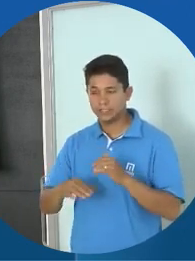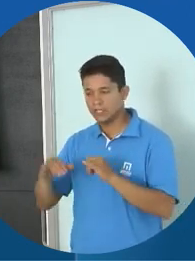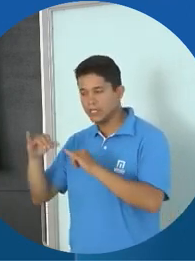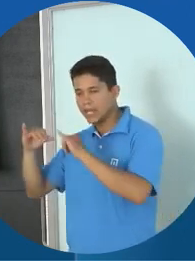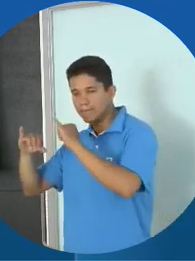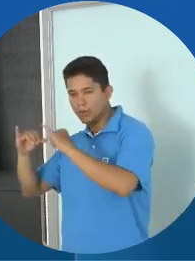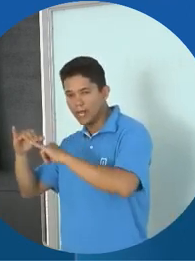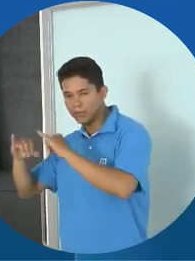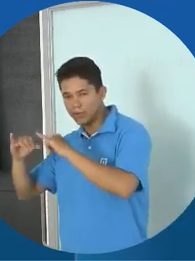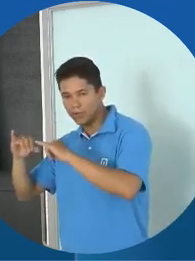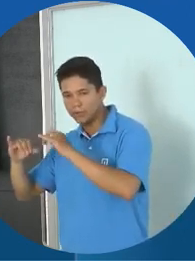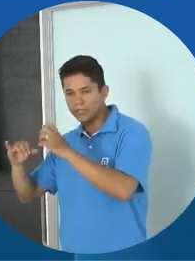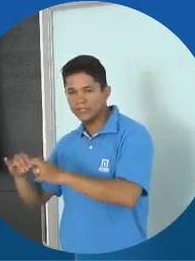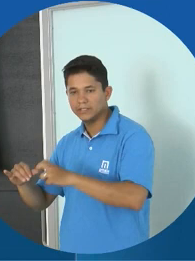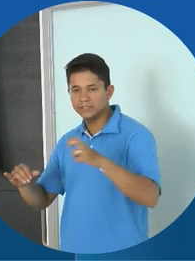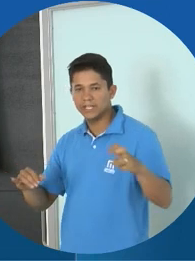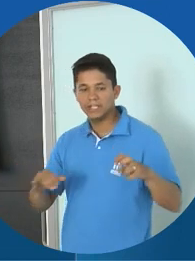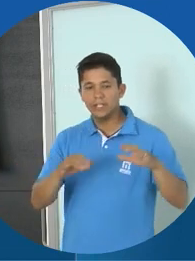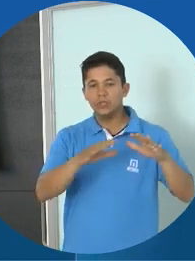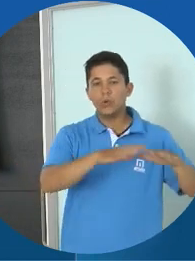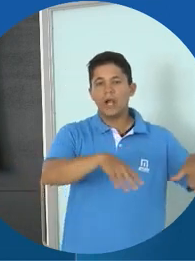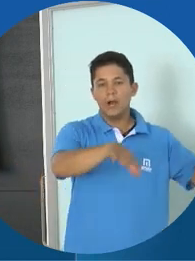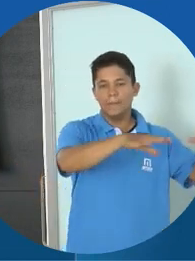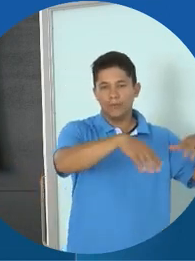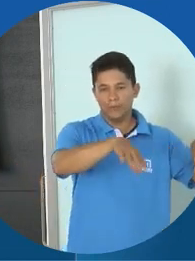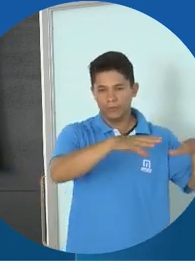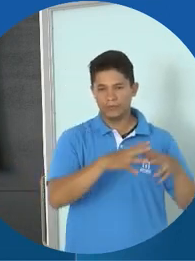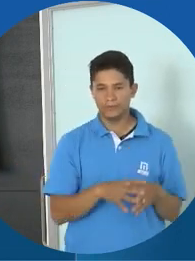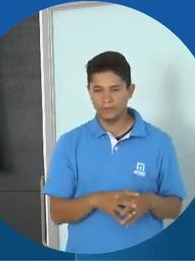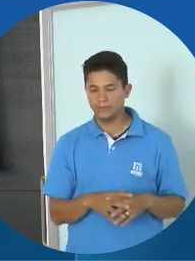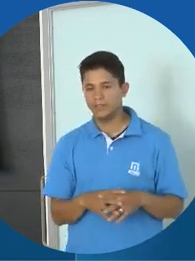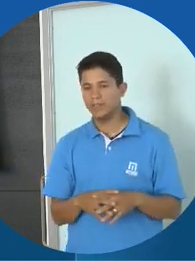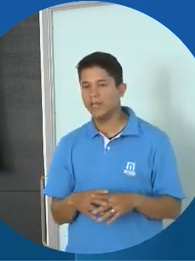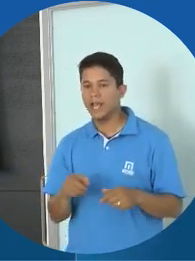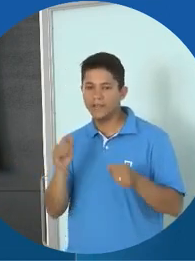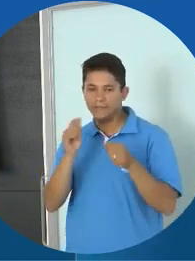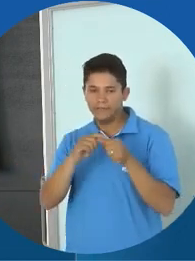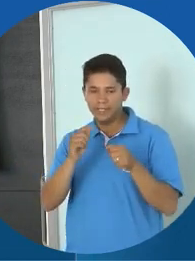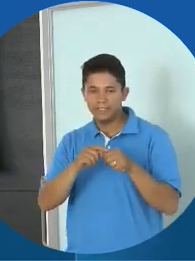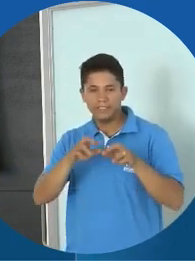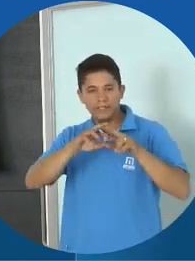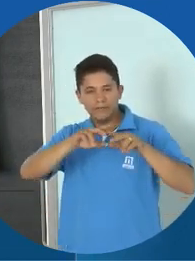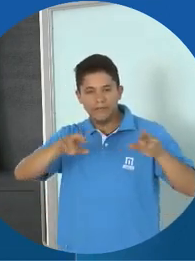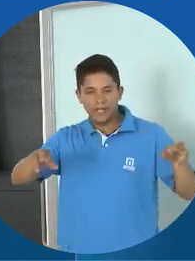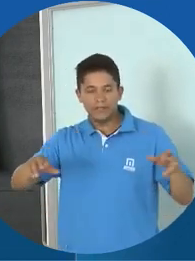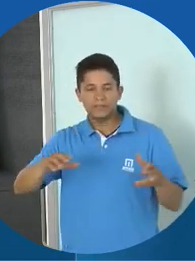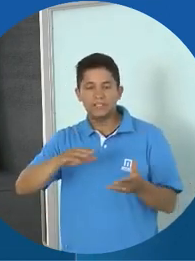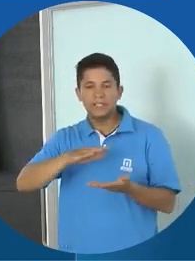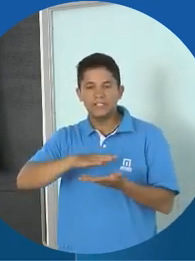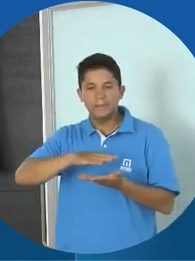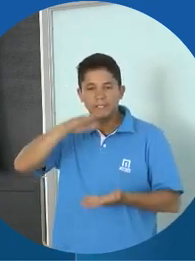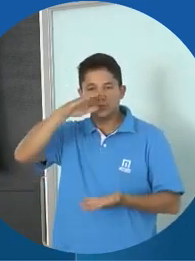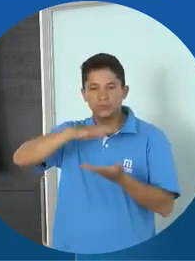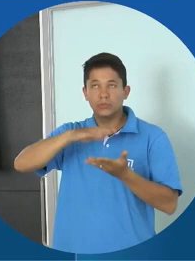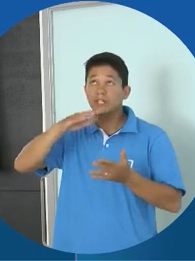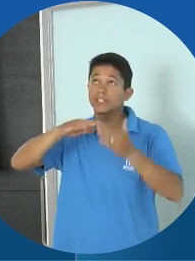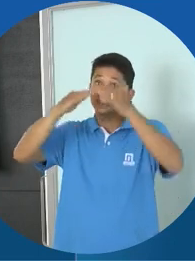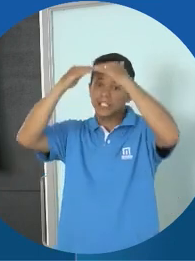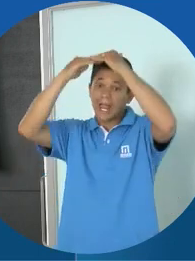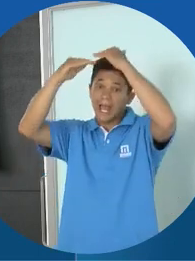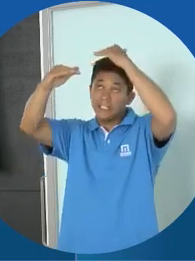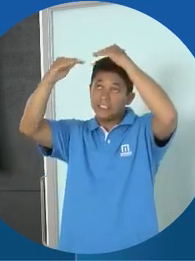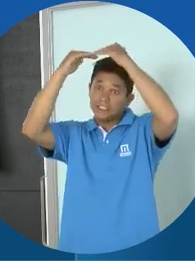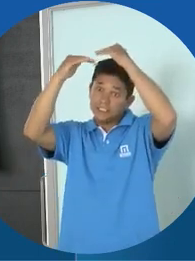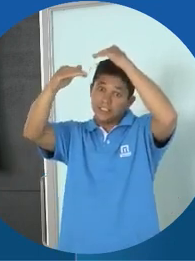vindo para o universo de campo. Nós fizemos moldes aqui com diferentes espessuras de laje,